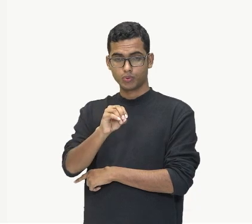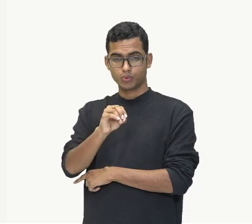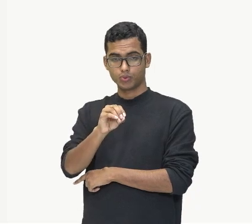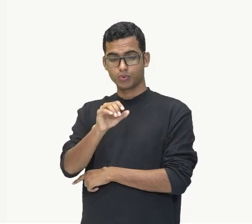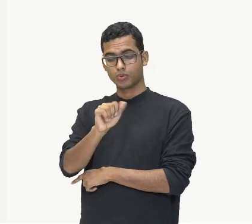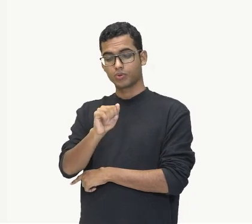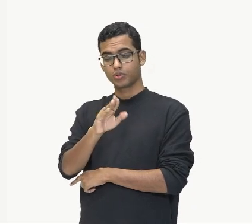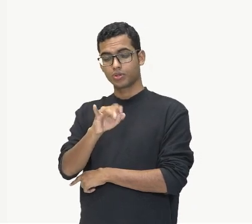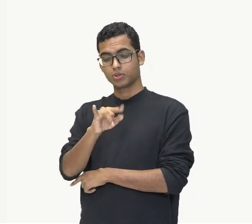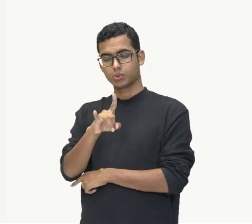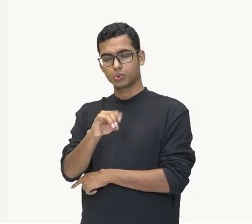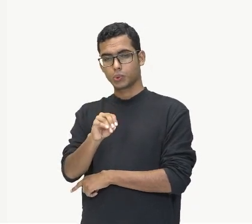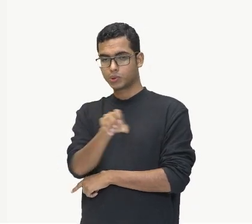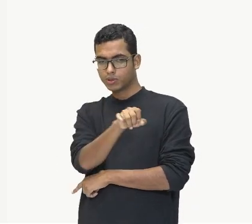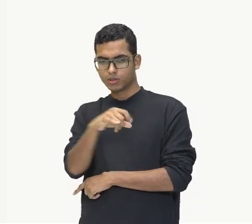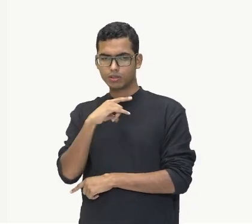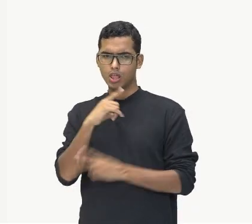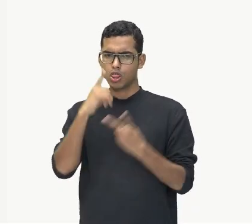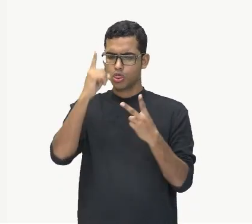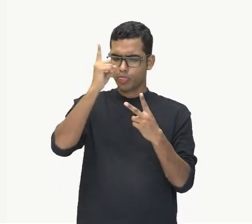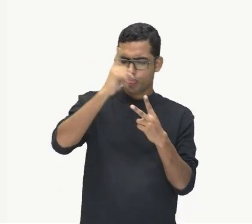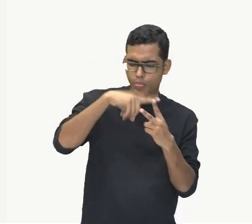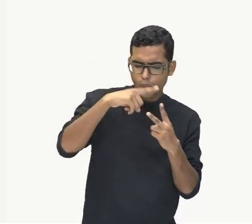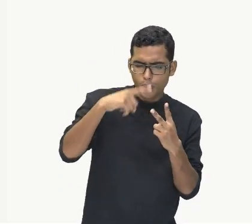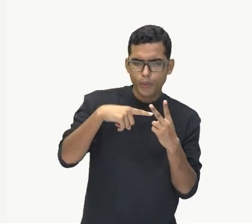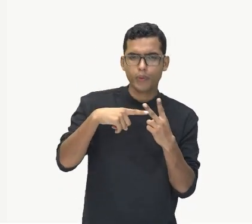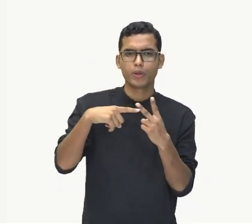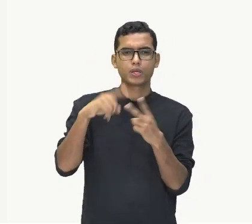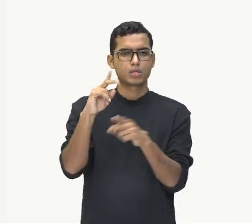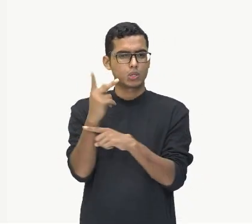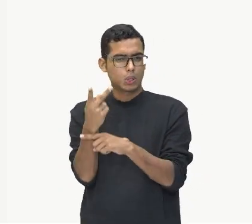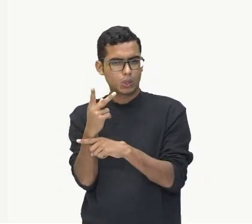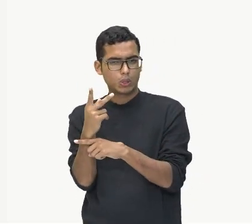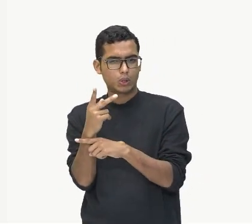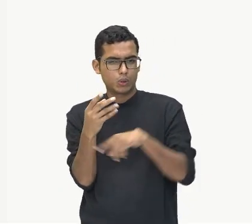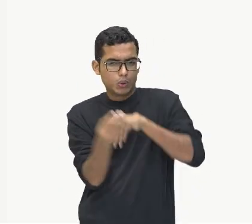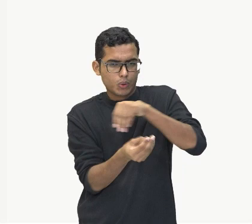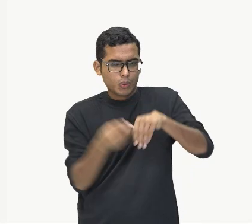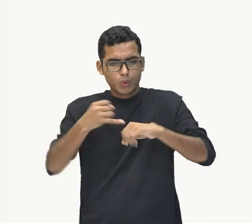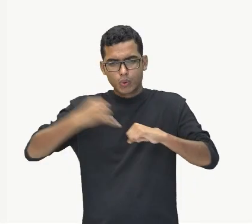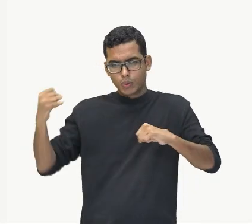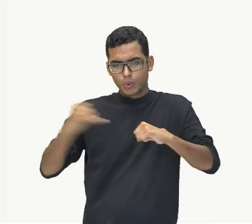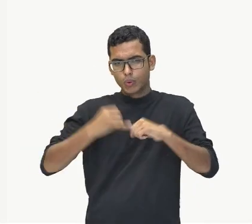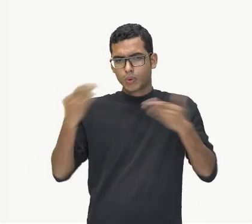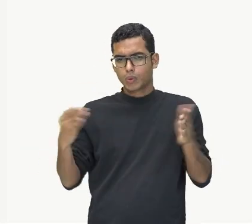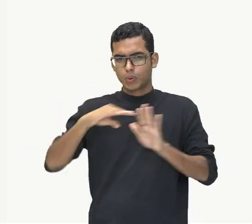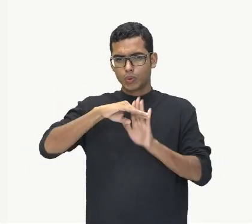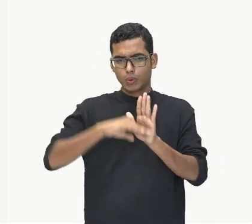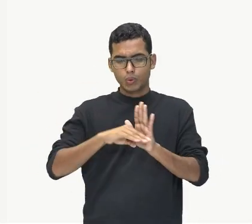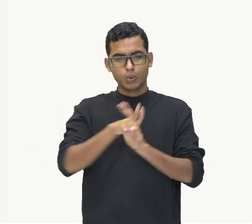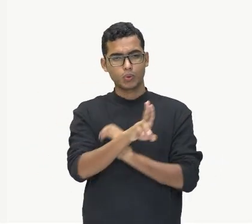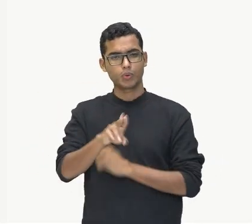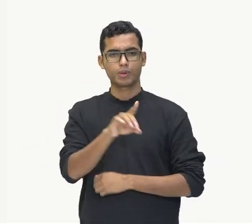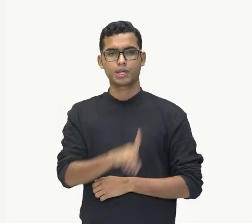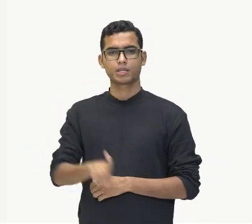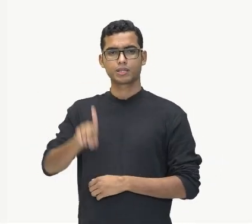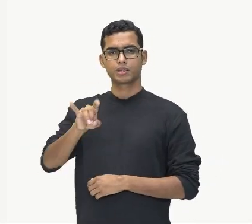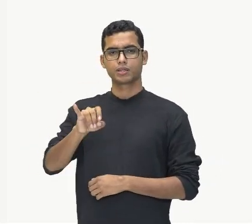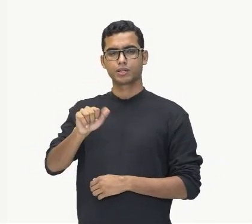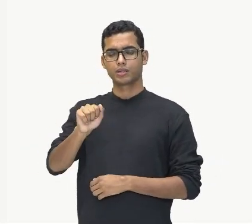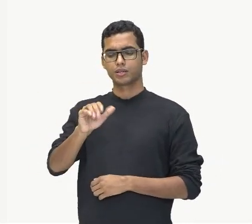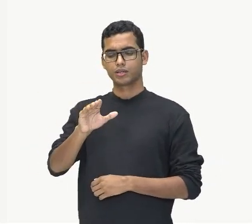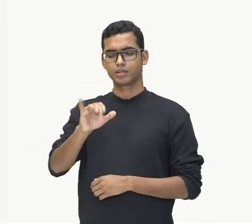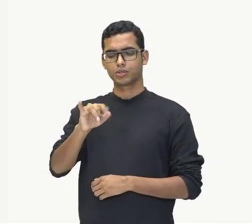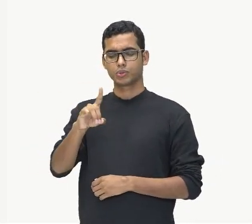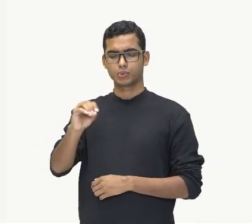tiver 2 hidrogênios para serem ionizáveis, ele vai ser classificado como diácido. E